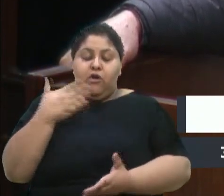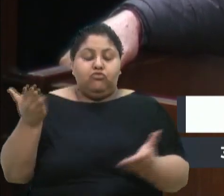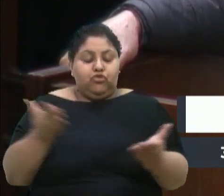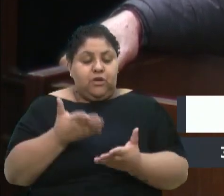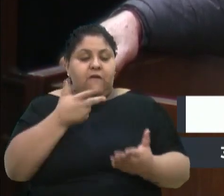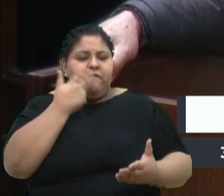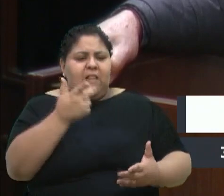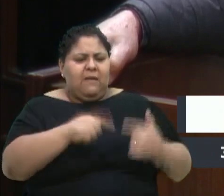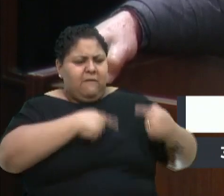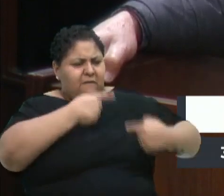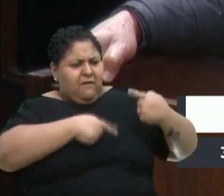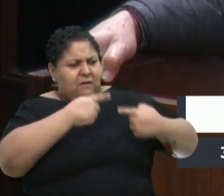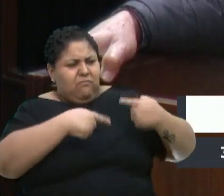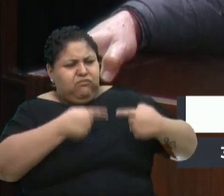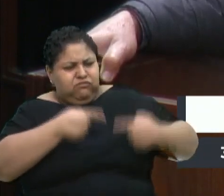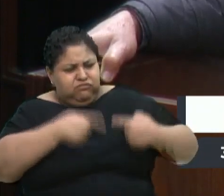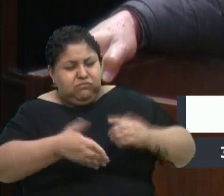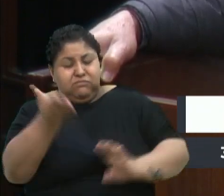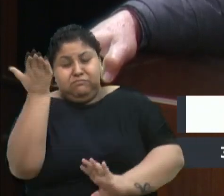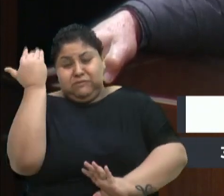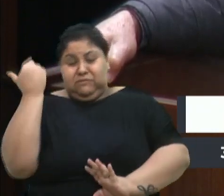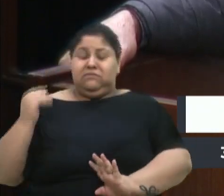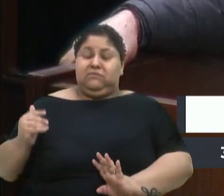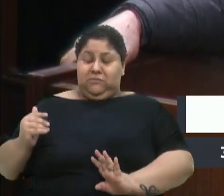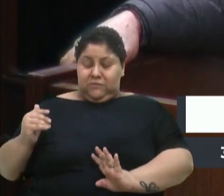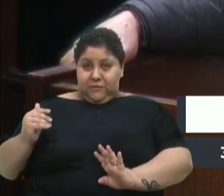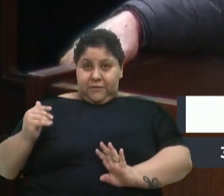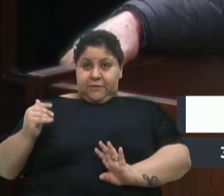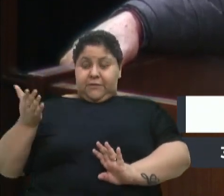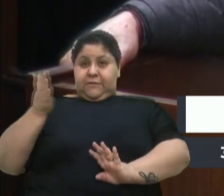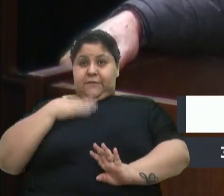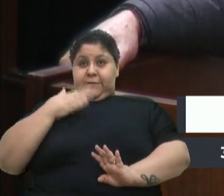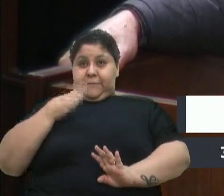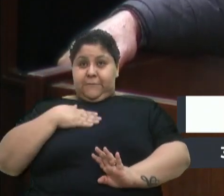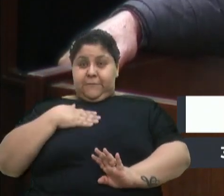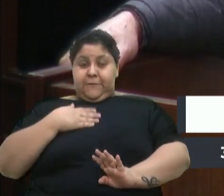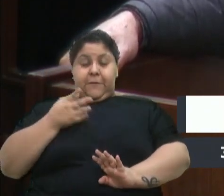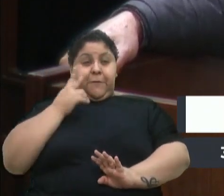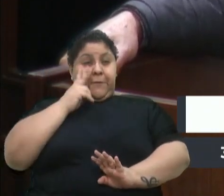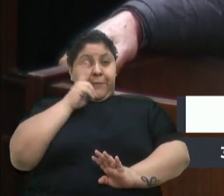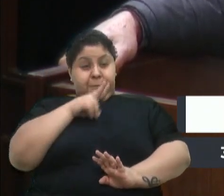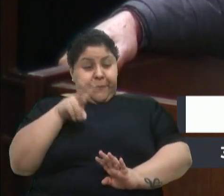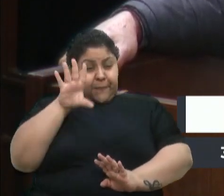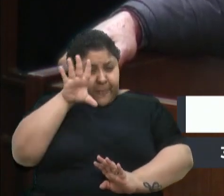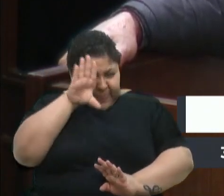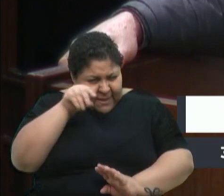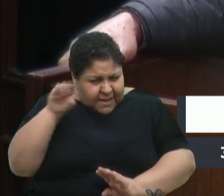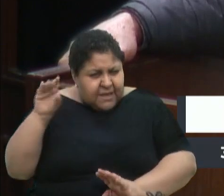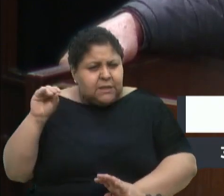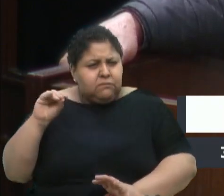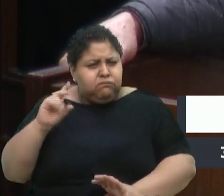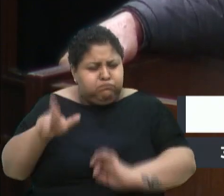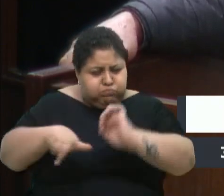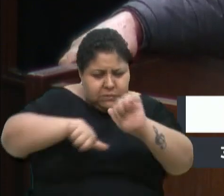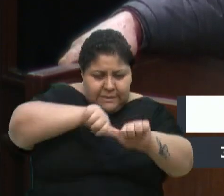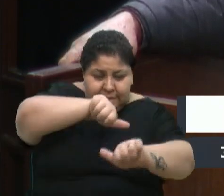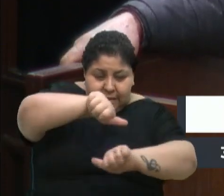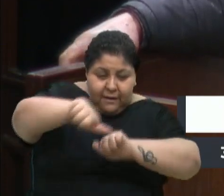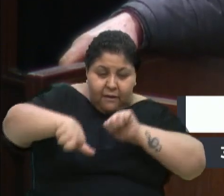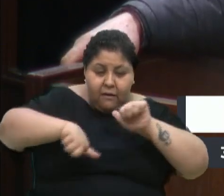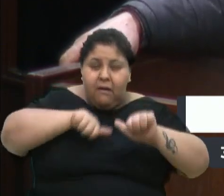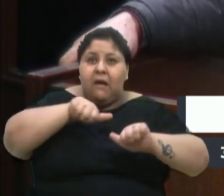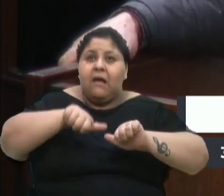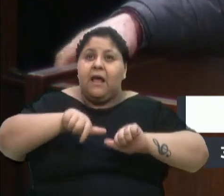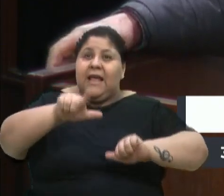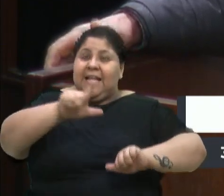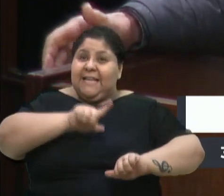fazendo o plano de governo. Uma parte, vereador. Eu vendo isso, vereador Rafael, essa reformulação, que